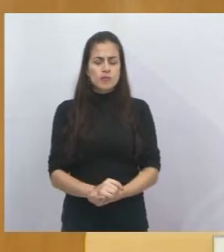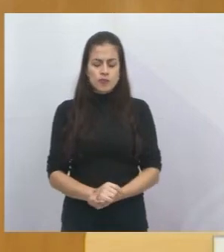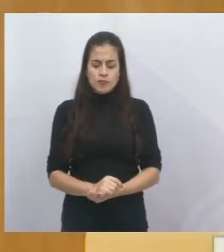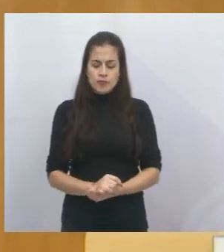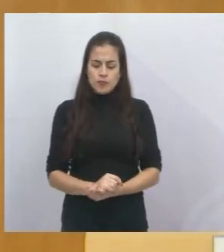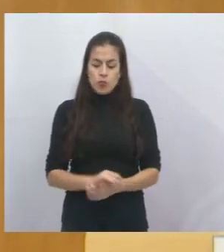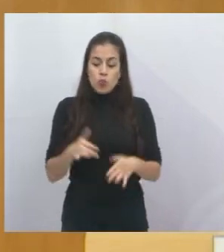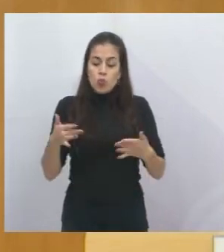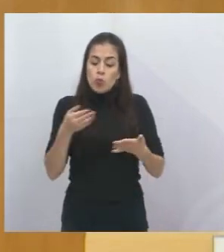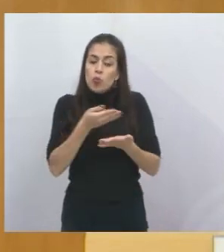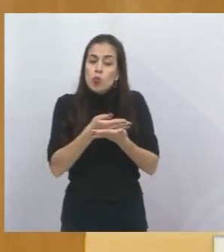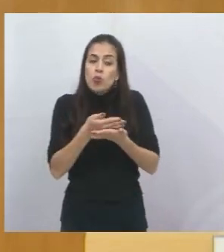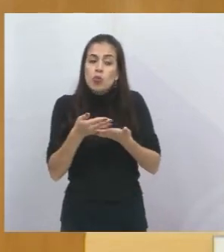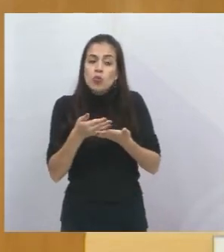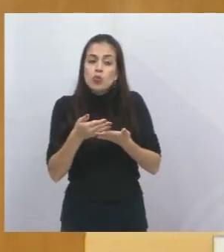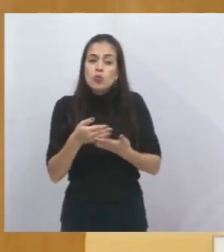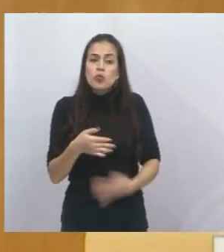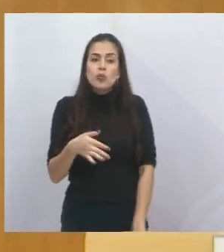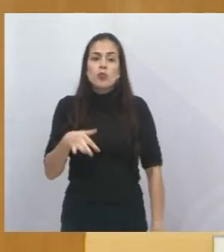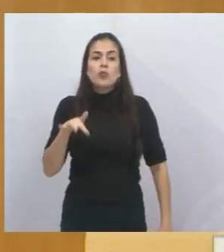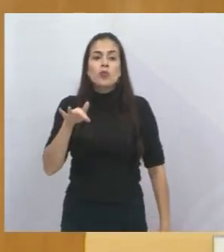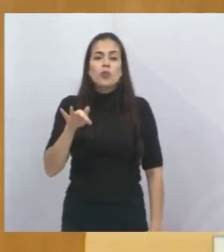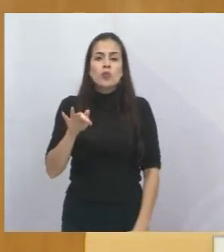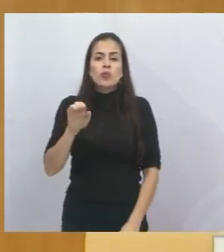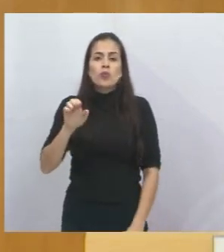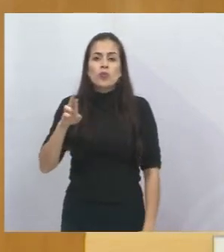isso. Fernando Henrique Cardoso.